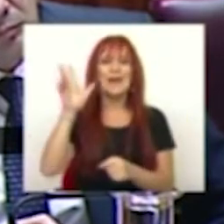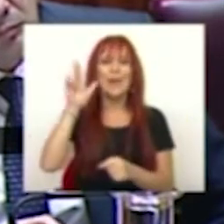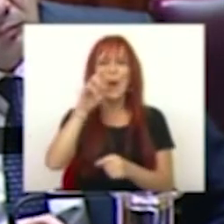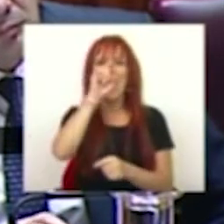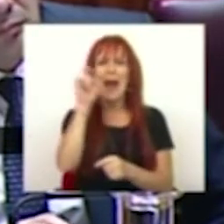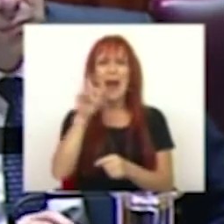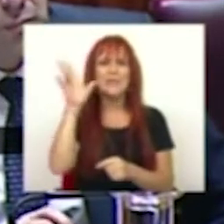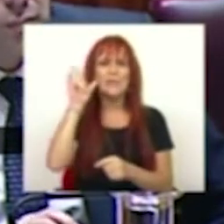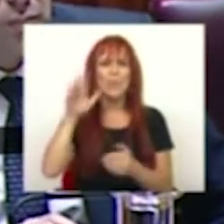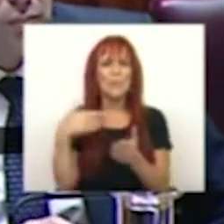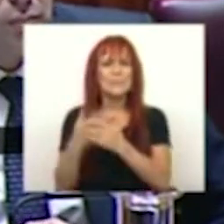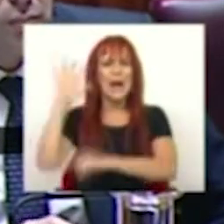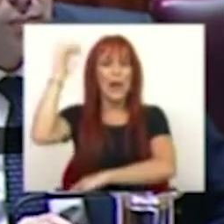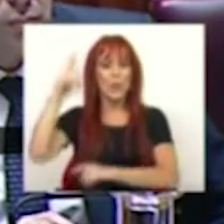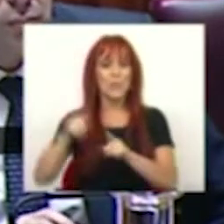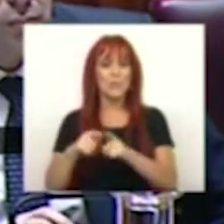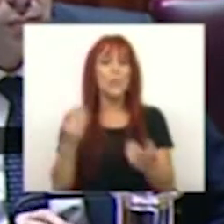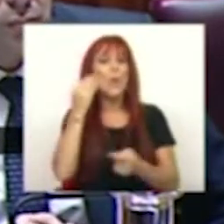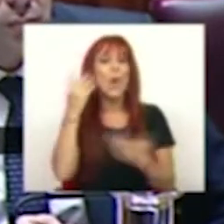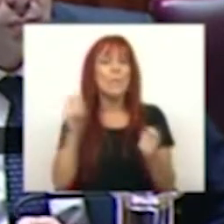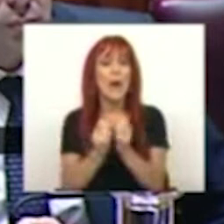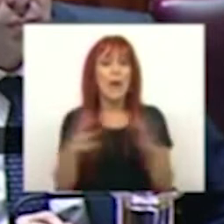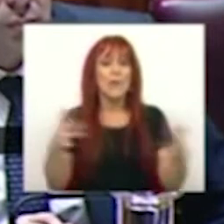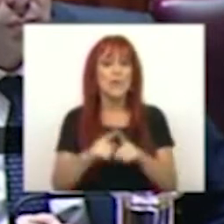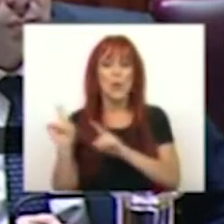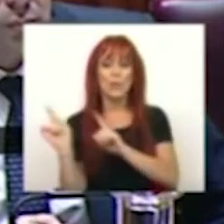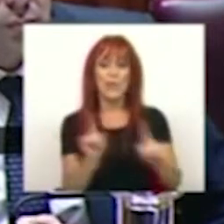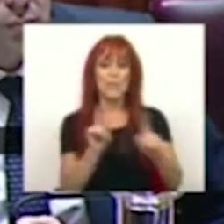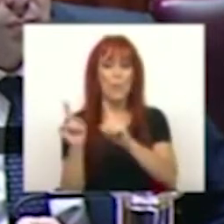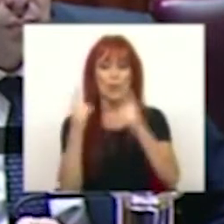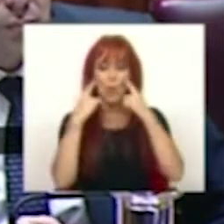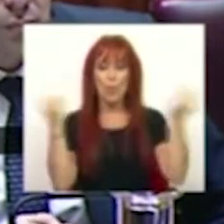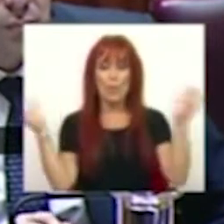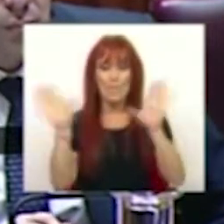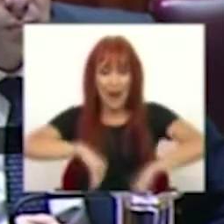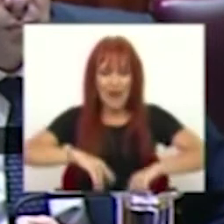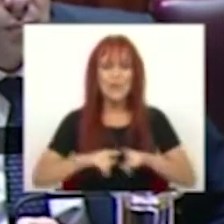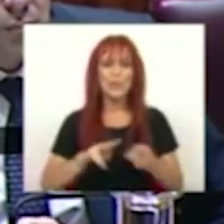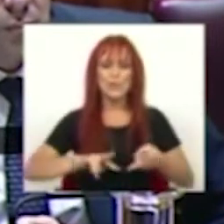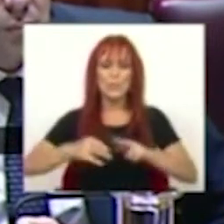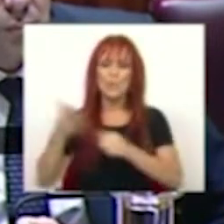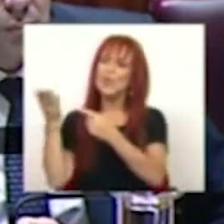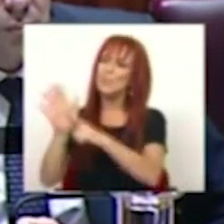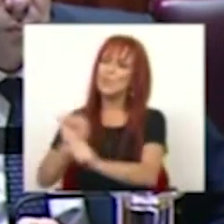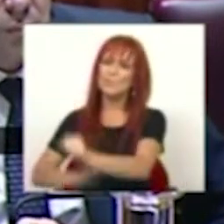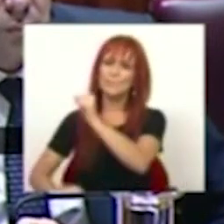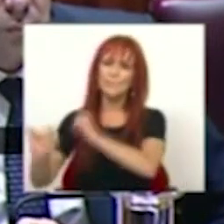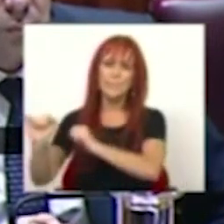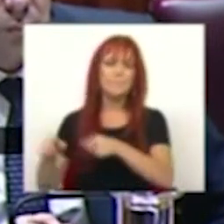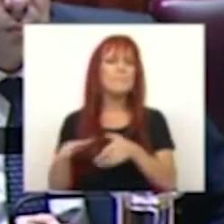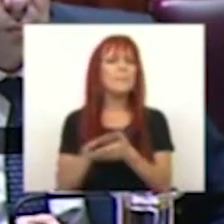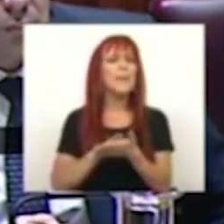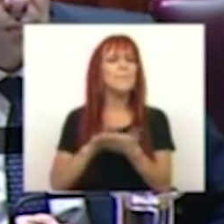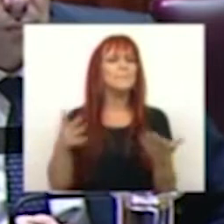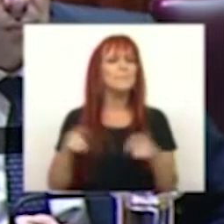estufa, designadamente com um aumento da intensidade do uso do transporte público e da transição de um paradigma de mobilidade assente,